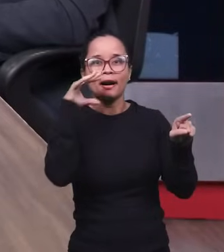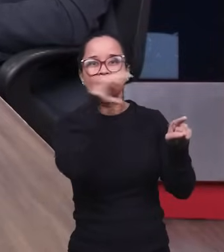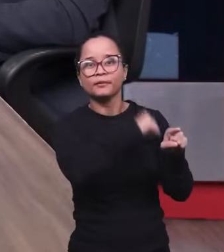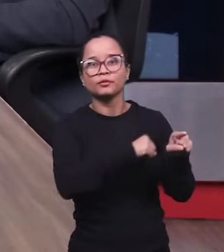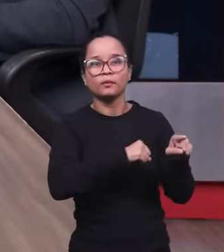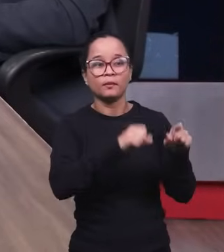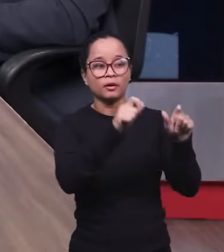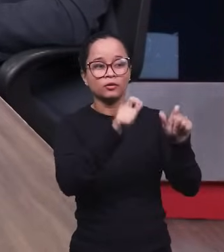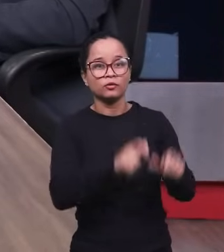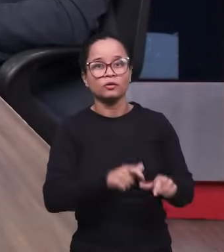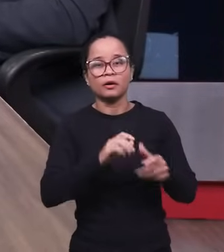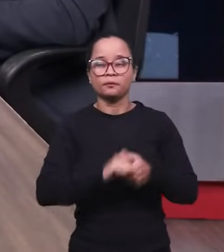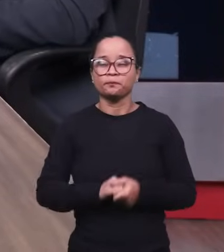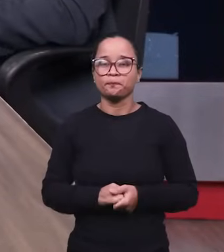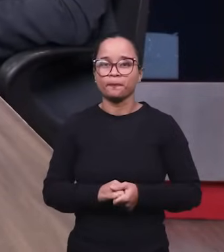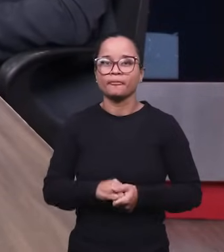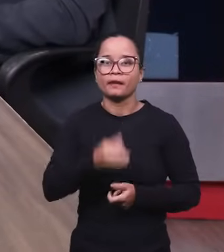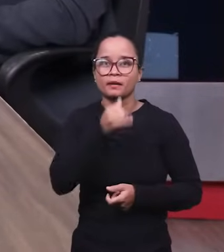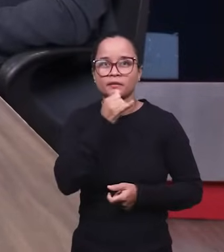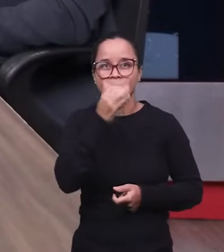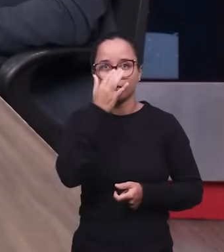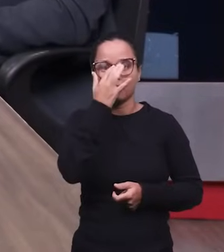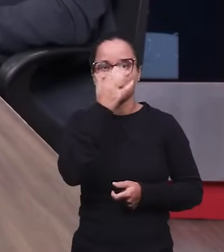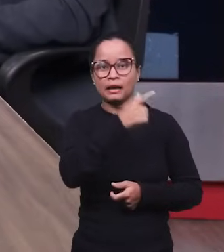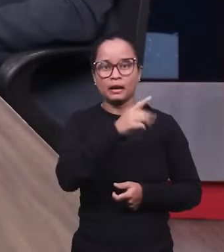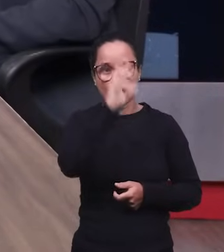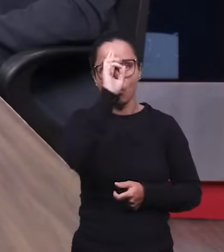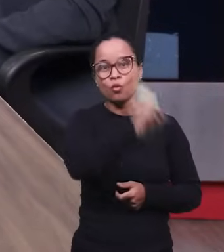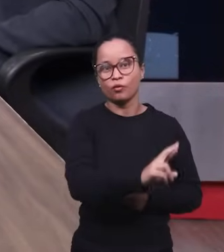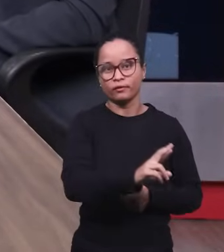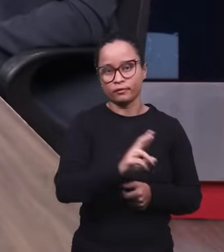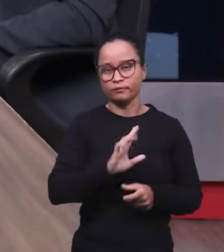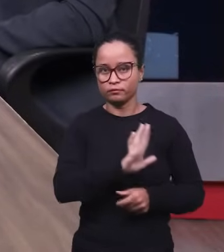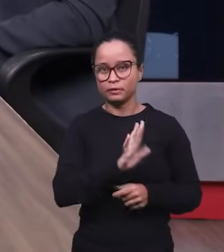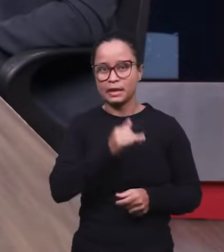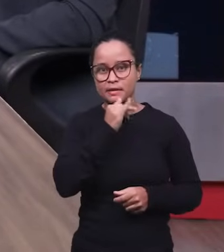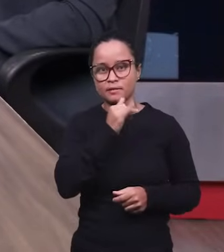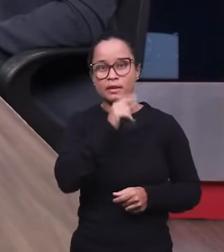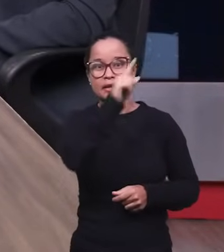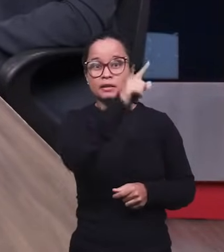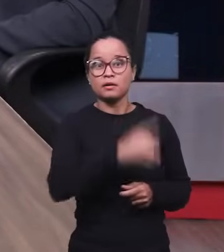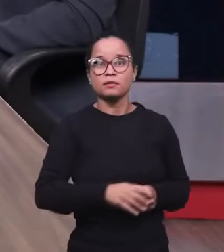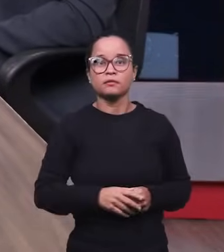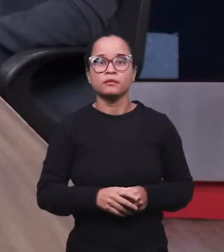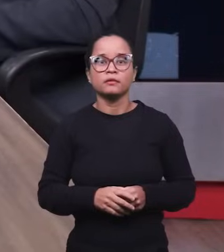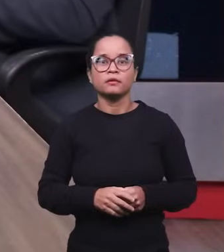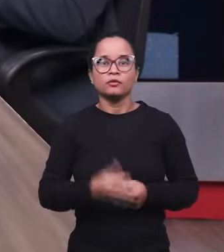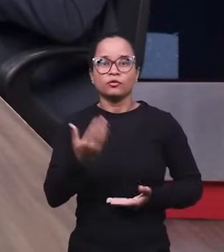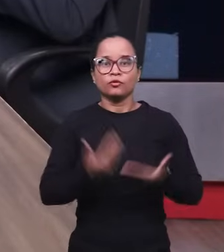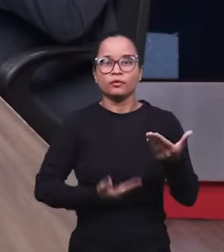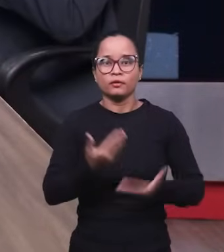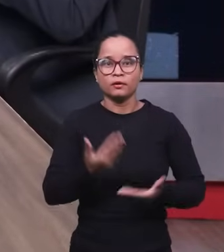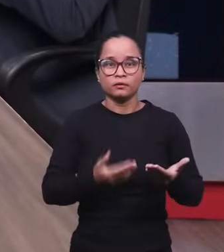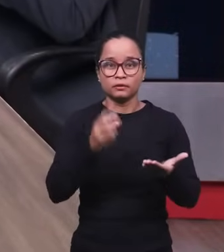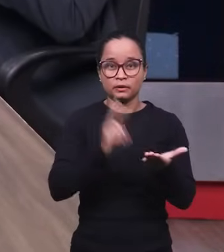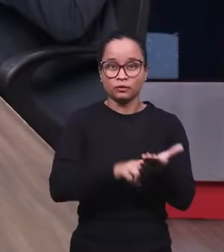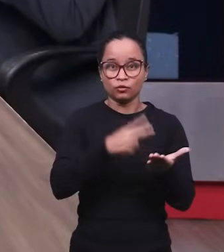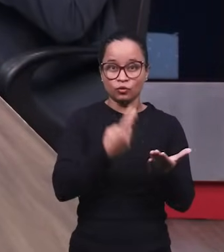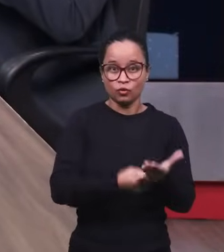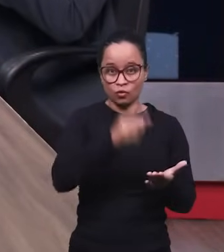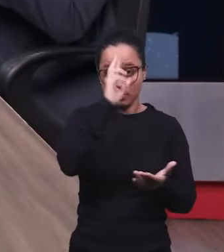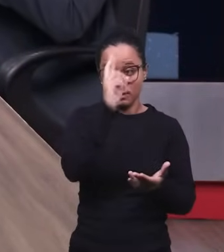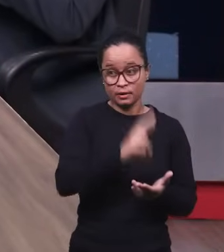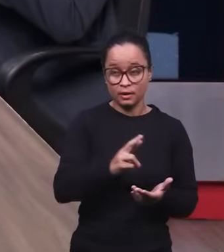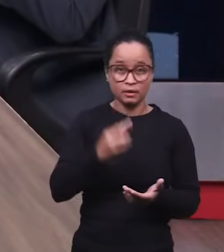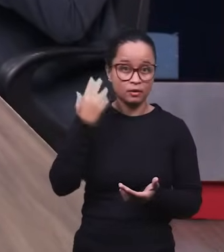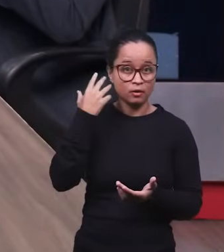imediatamente para um determinado canal, suponhamos, o caso do canal em russo. Então, o nosso irmão lá na Bielorrússia, que é o nosso